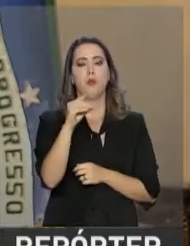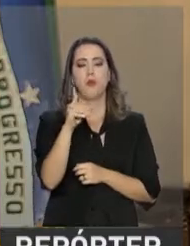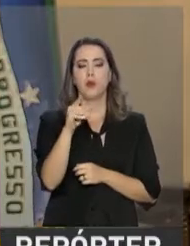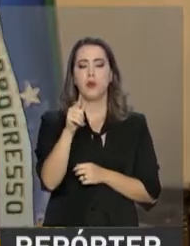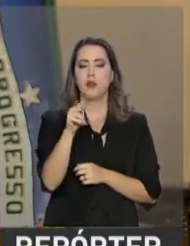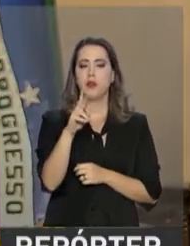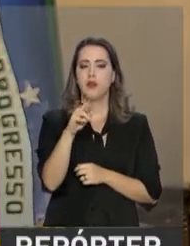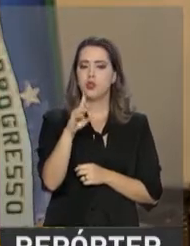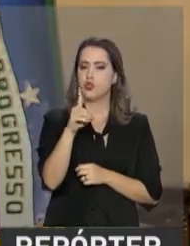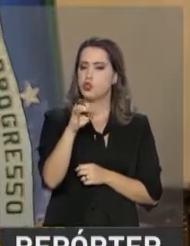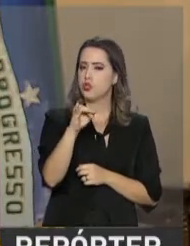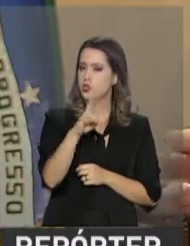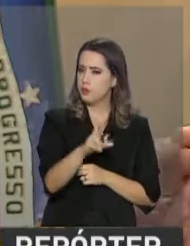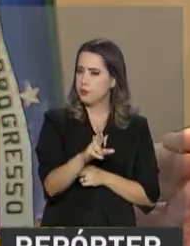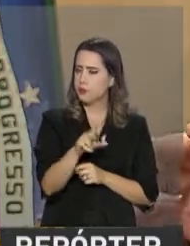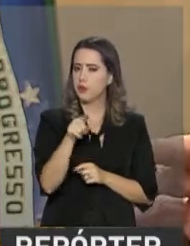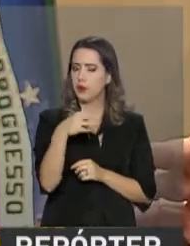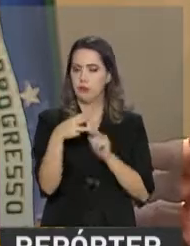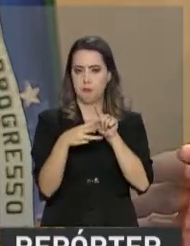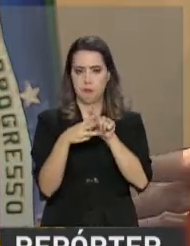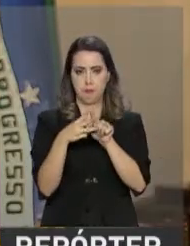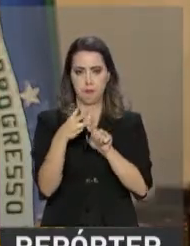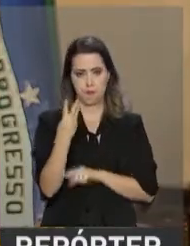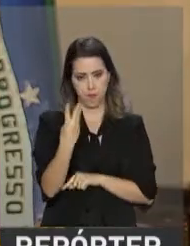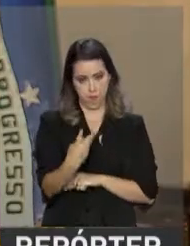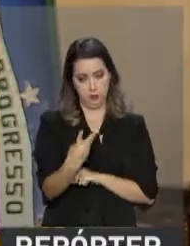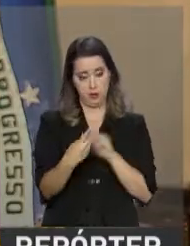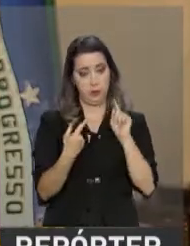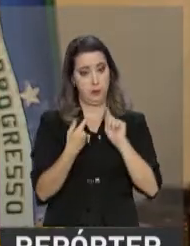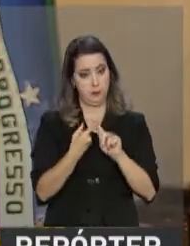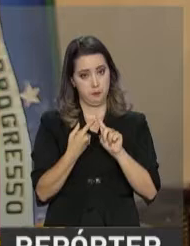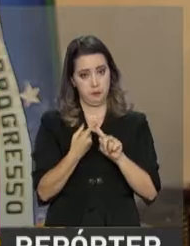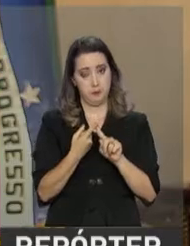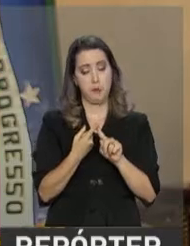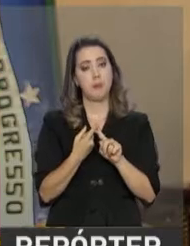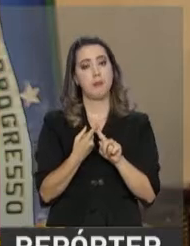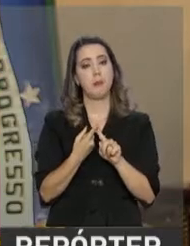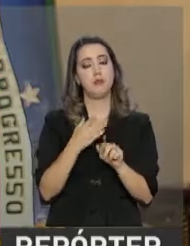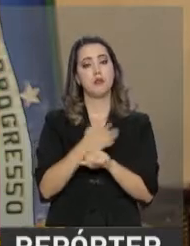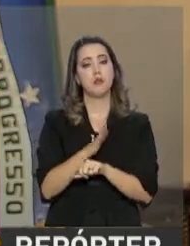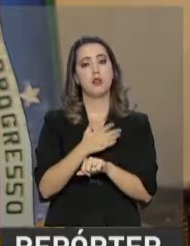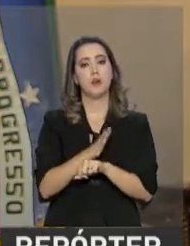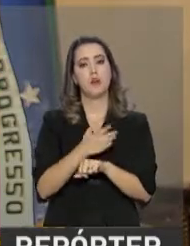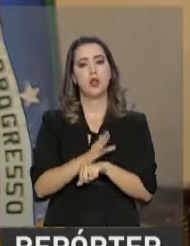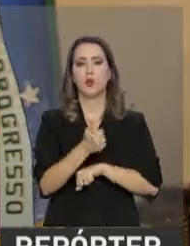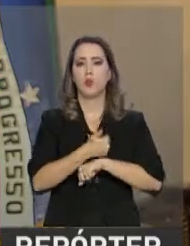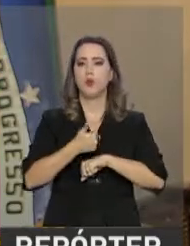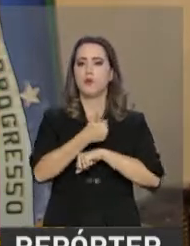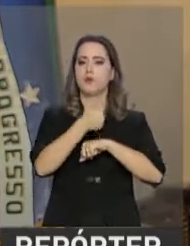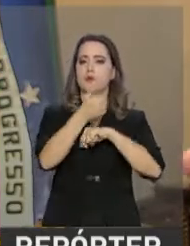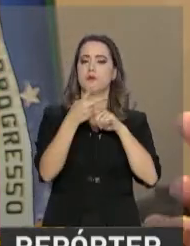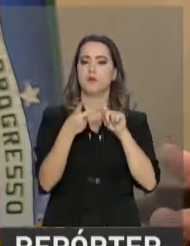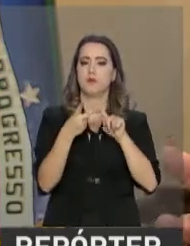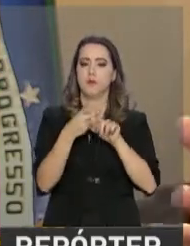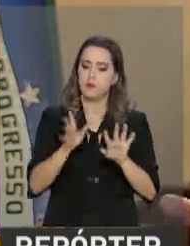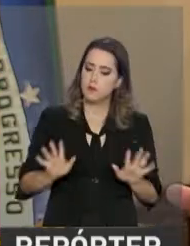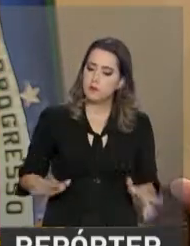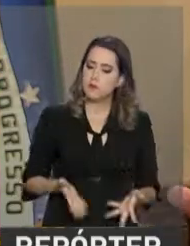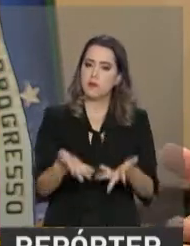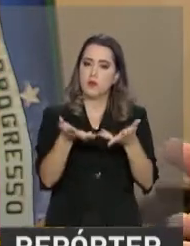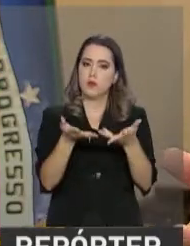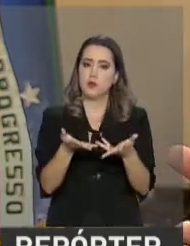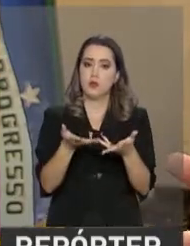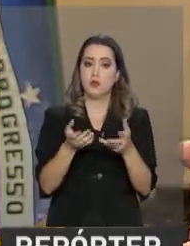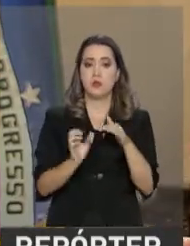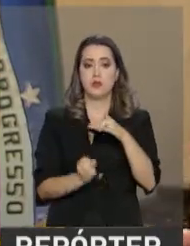ele está trabalhando em três linhas diferentes primeiro com a qualificação profissional a segunda estimulando o